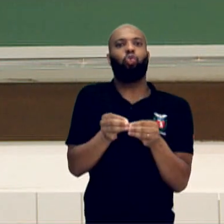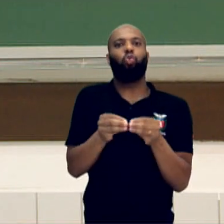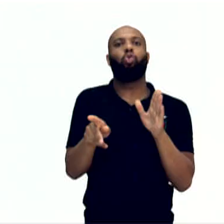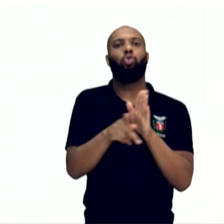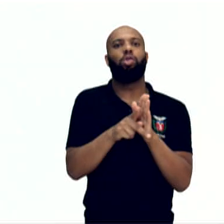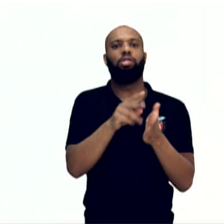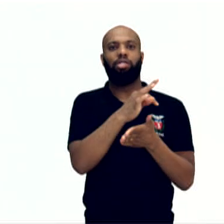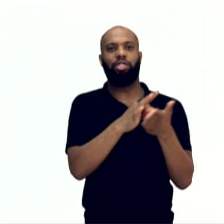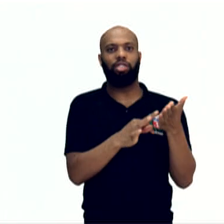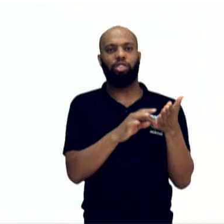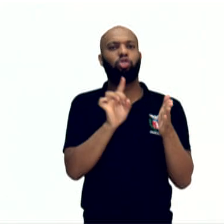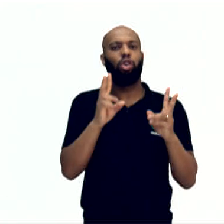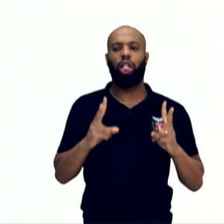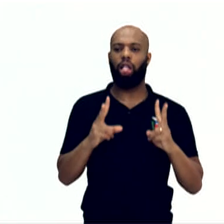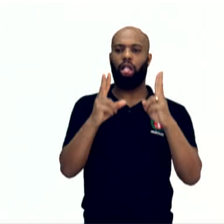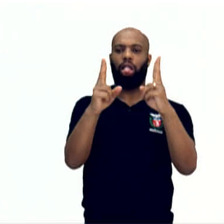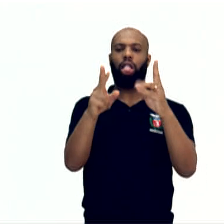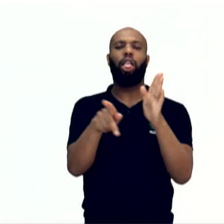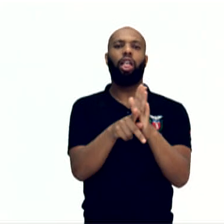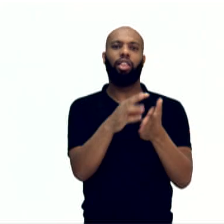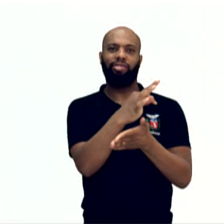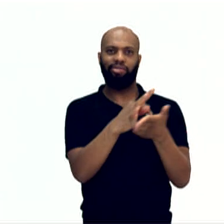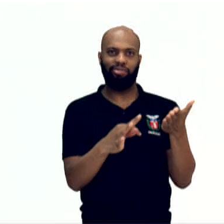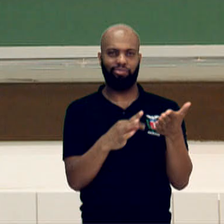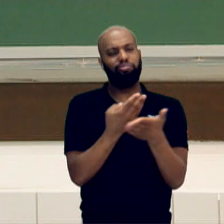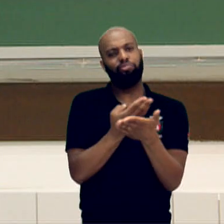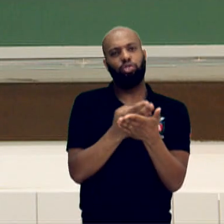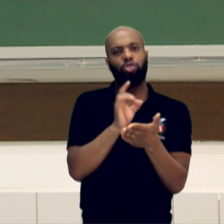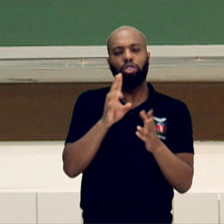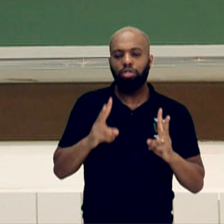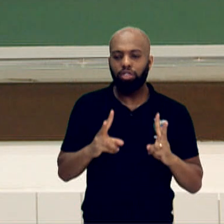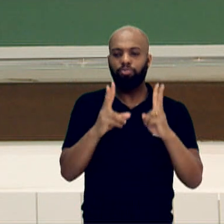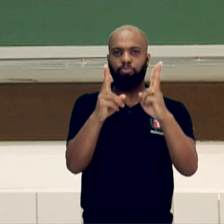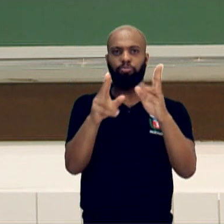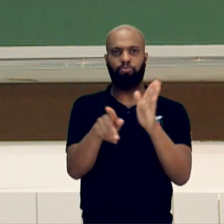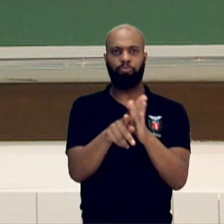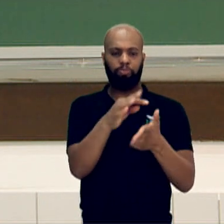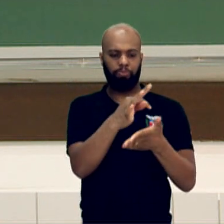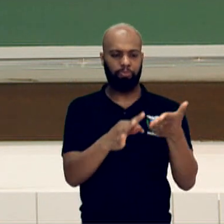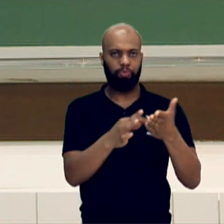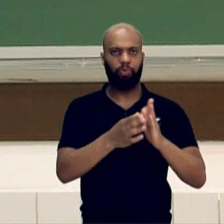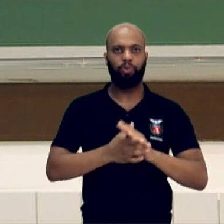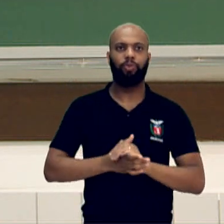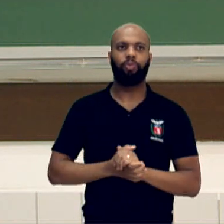um fragmento do texto. Então, nós trabalhamos apenas o fragmento.